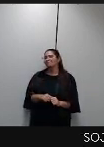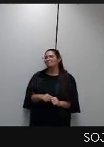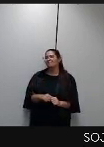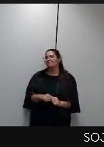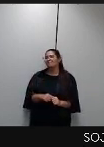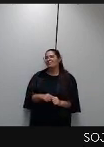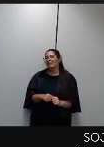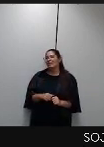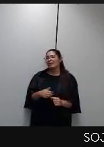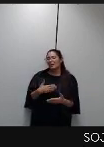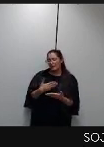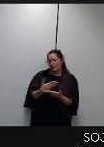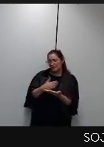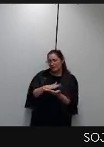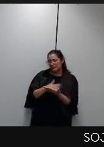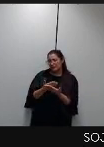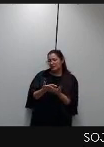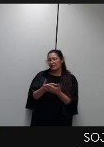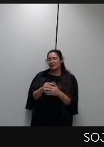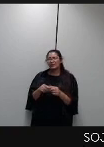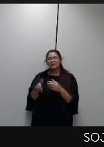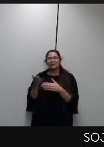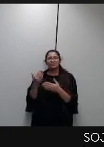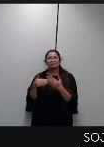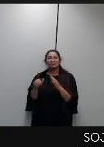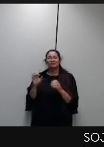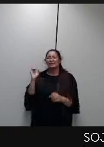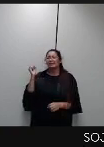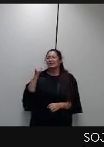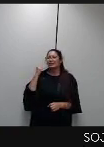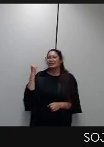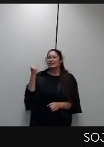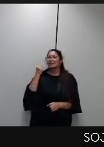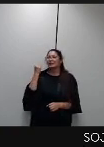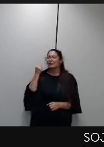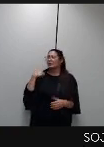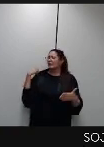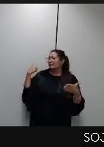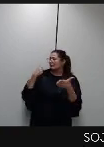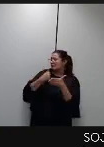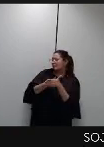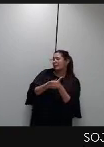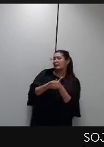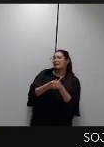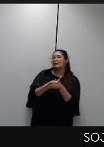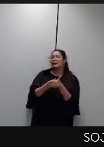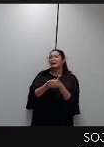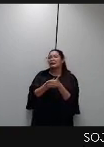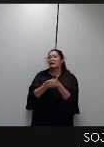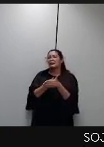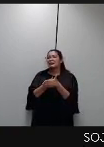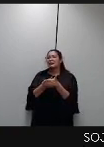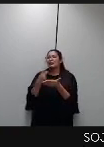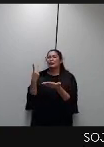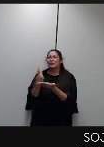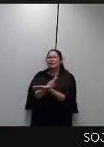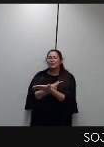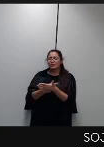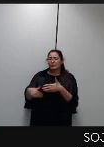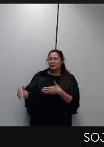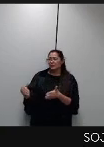caso trágico acidente que aconteceu em formato Parlamento que aconteceu na rodovia Estadual